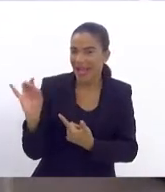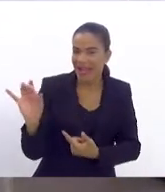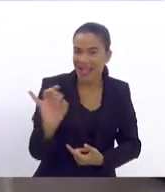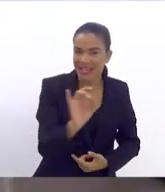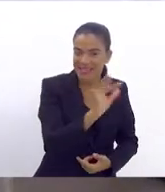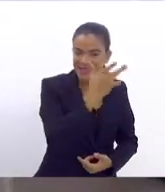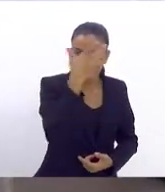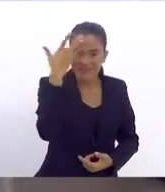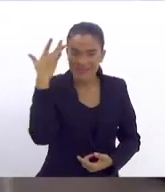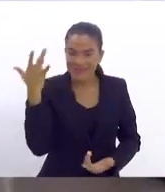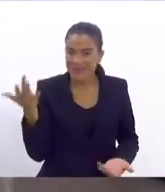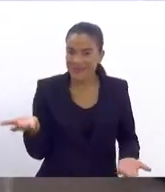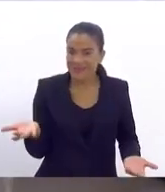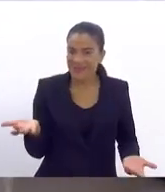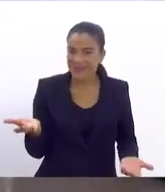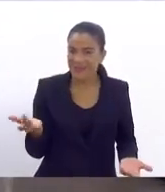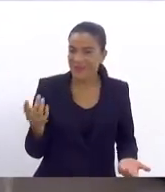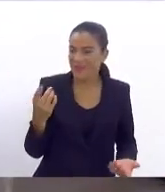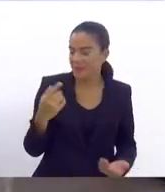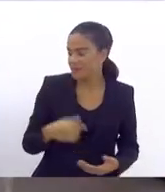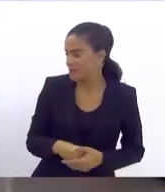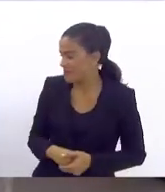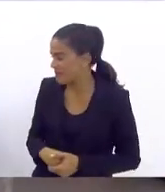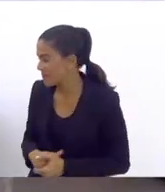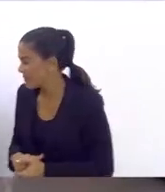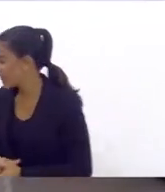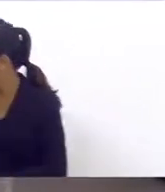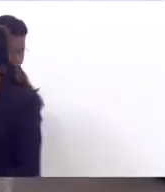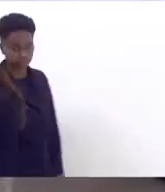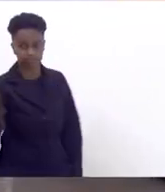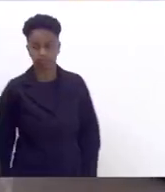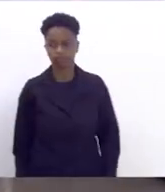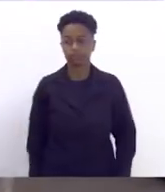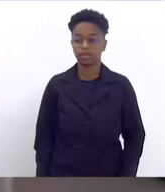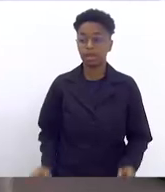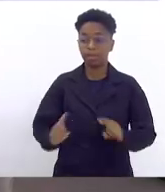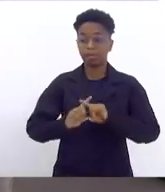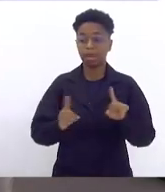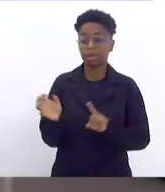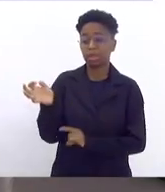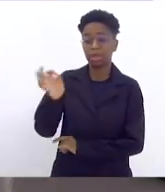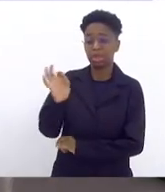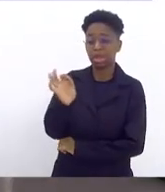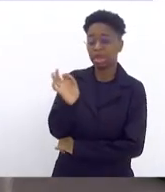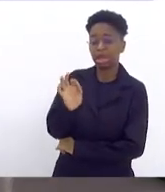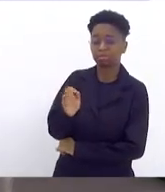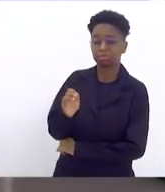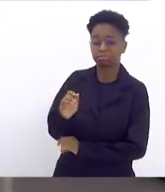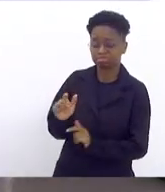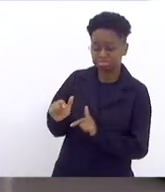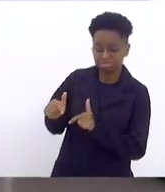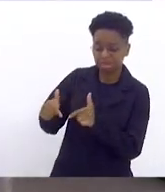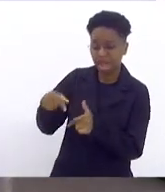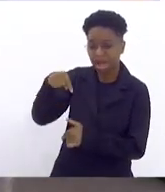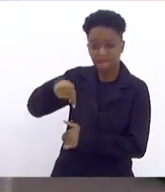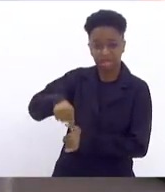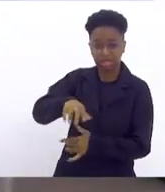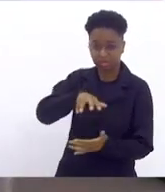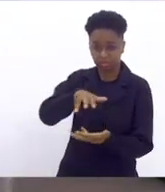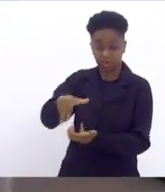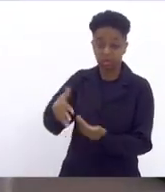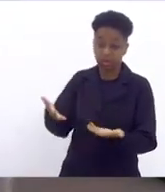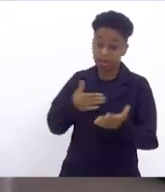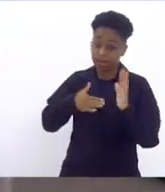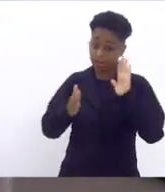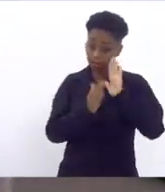foi beneficiada no último ano. Isso daí ninguém mais tem utilidade pública nessa terra. Então, essa é a minha